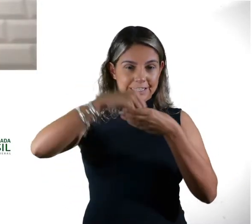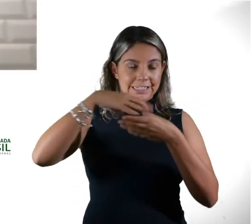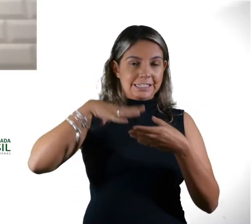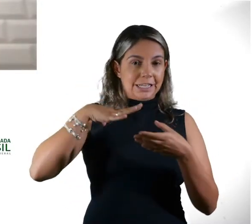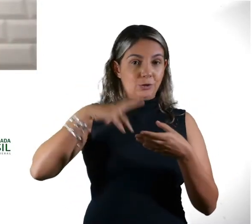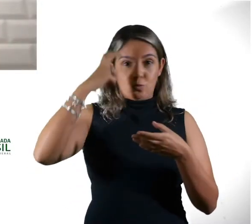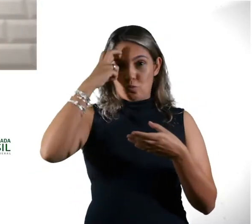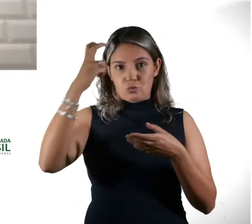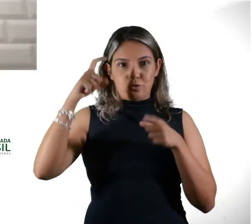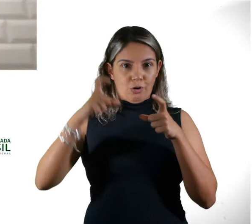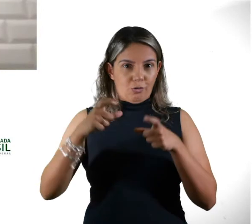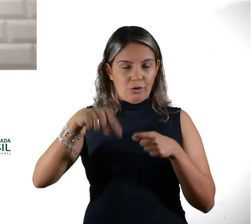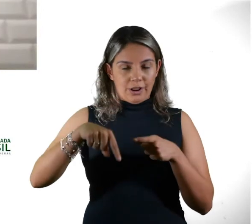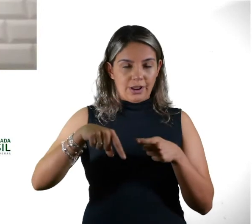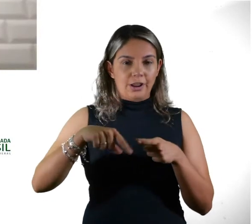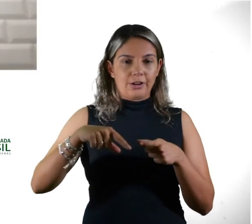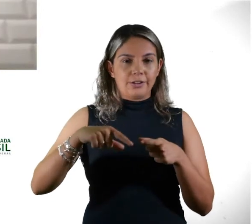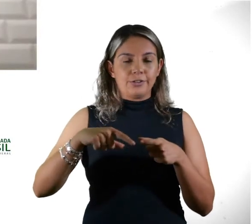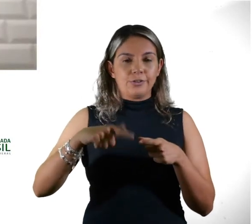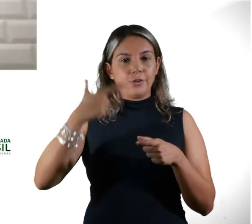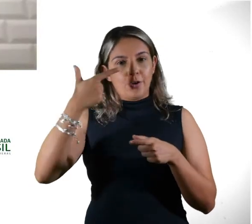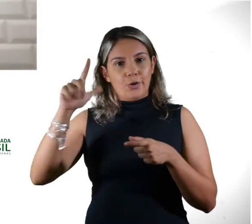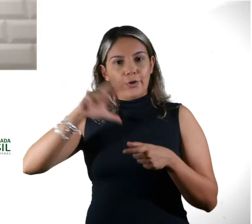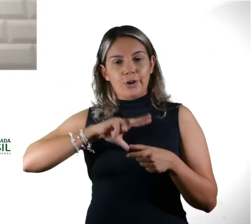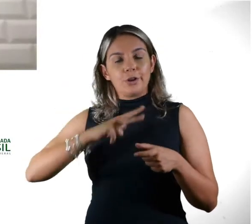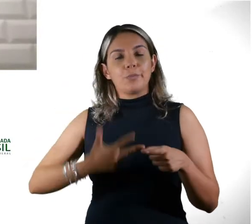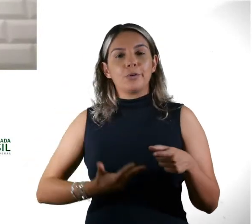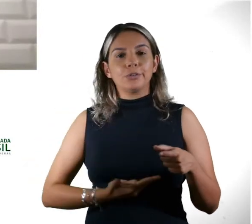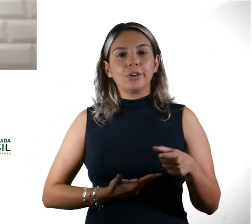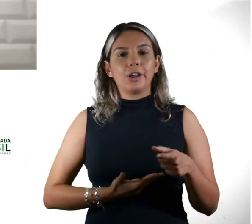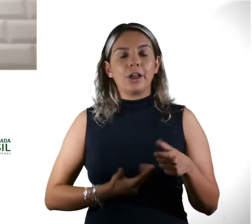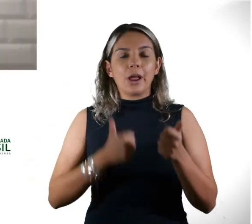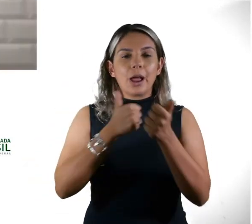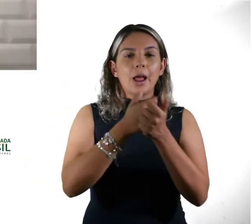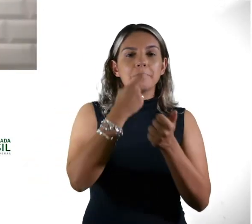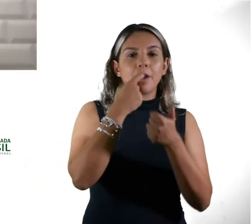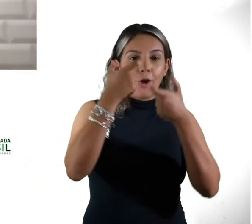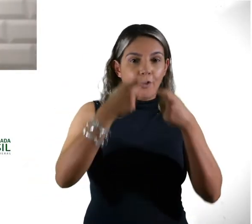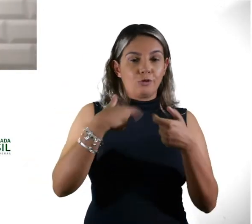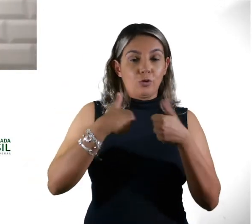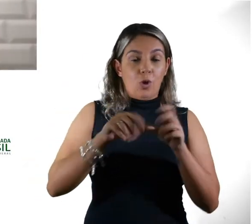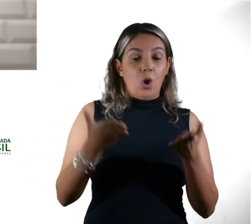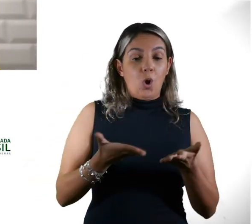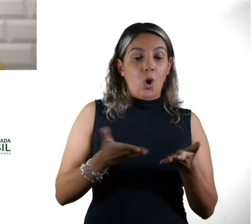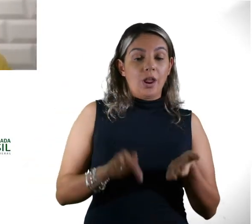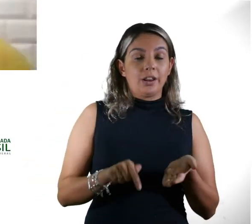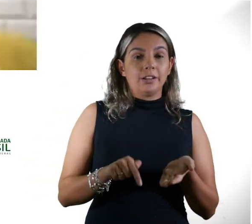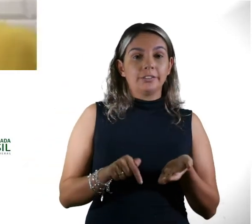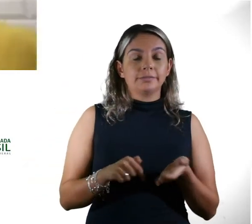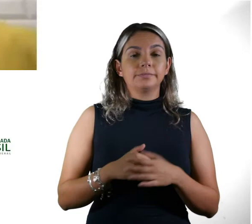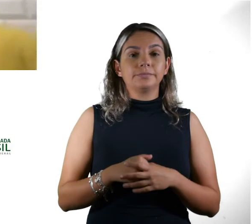de Maputo, e outra em Portugal, aliás, aqui perto de onde eu estou agora.